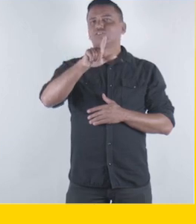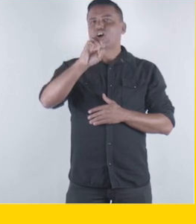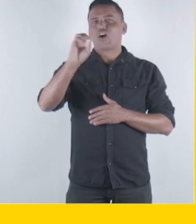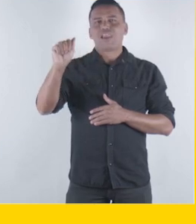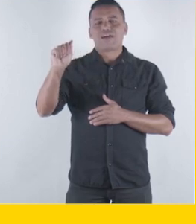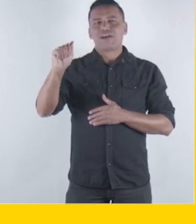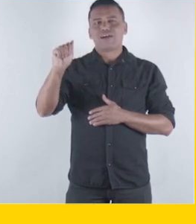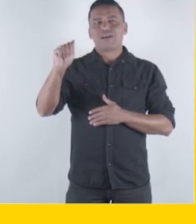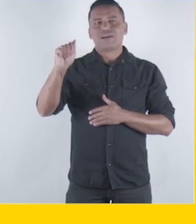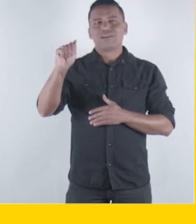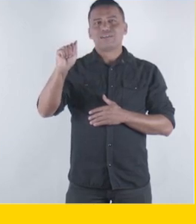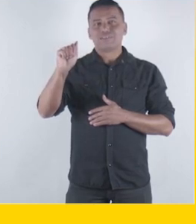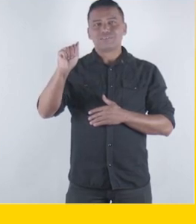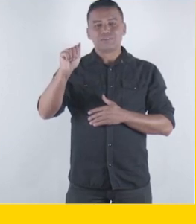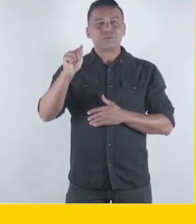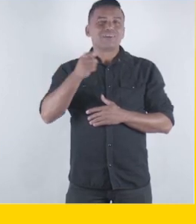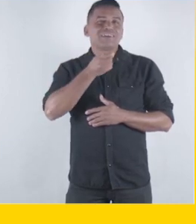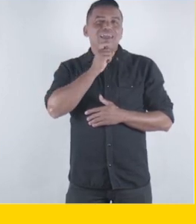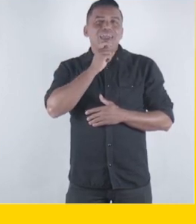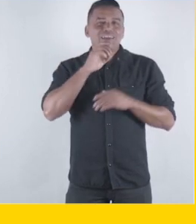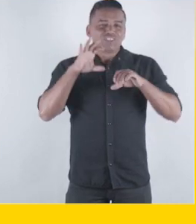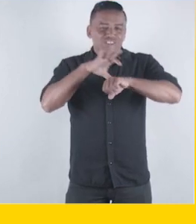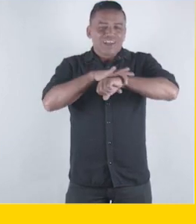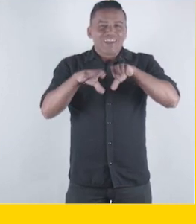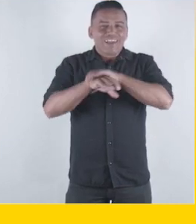casaco, para ver se fica um pouco quentinho, né?